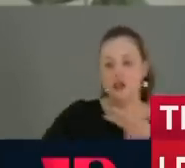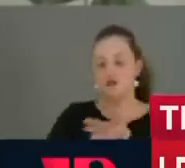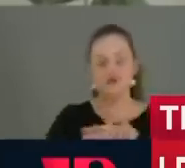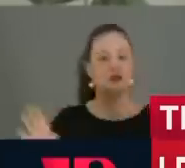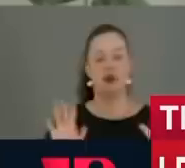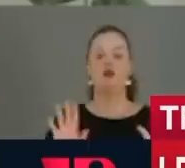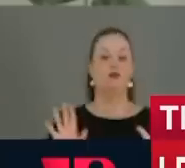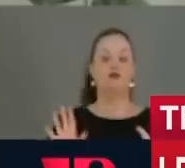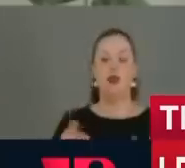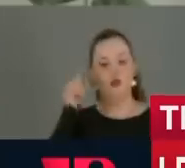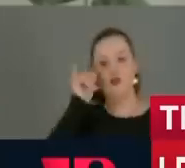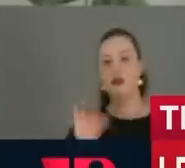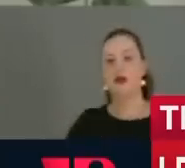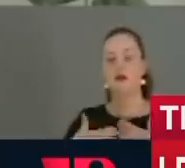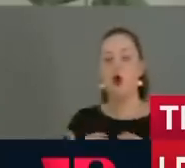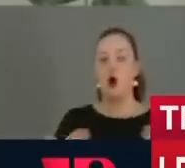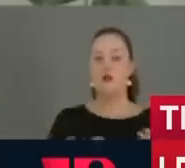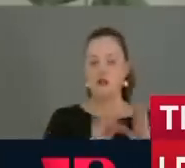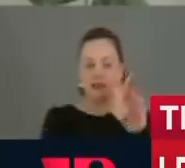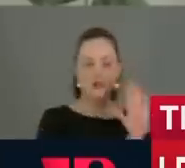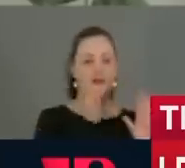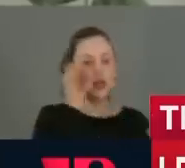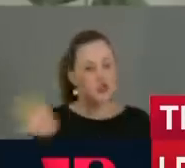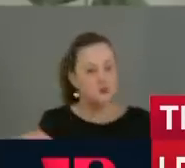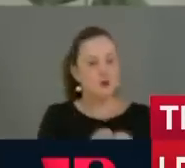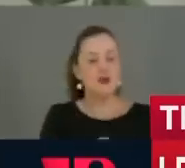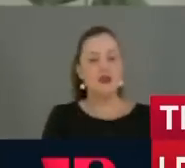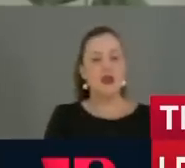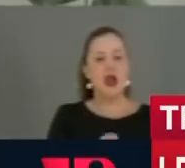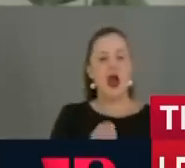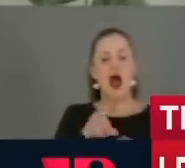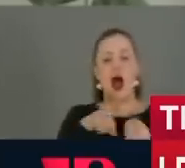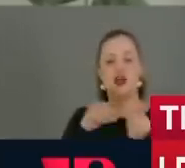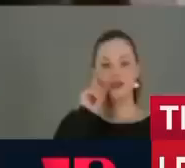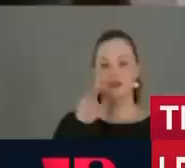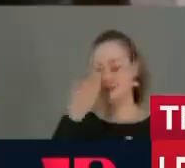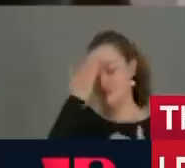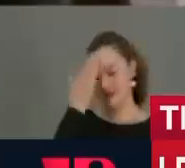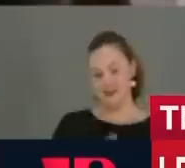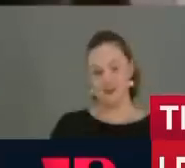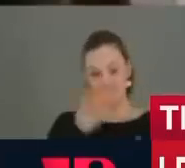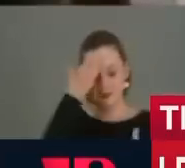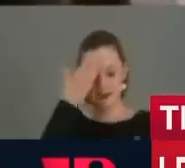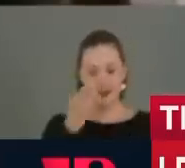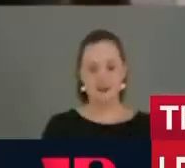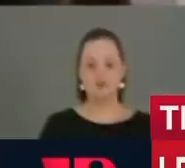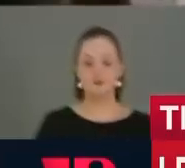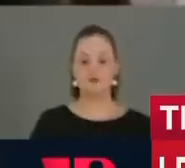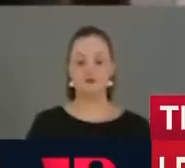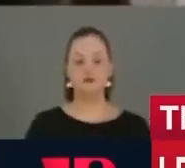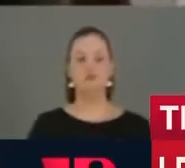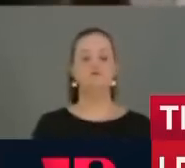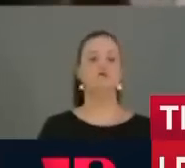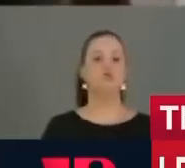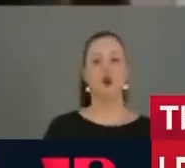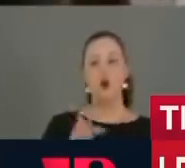de tentativa ou omissão seriam processados com base no Código Penal. A subcomissão sugere que o